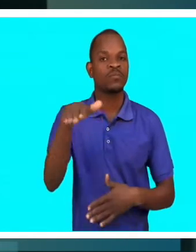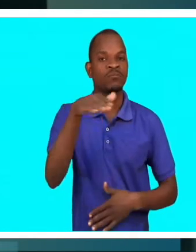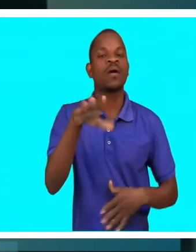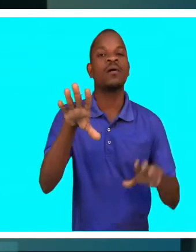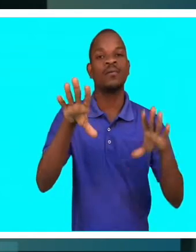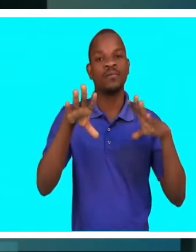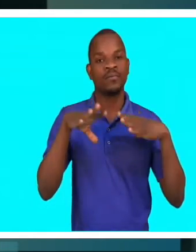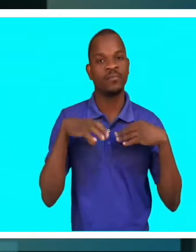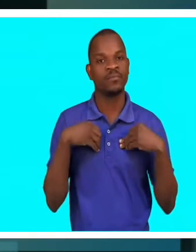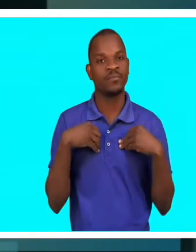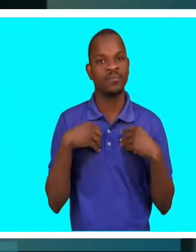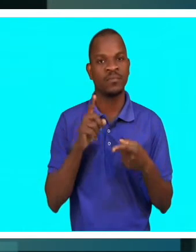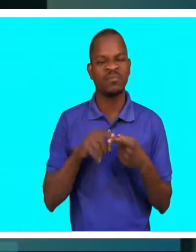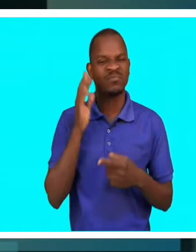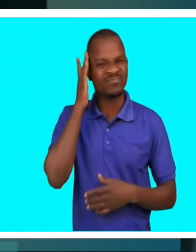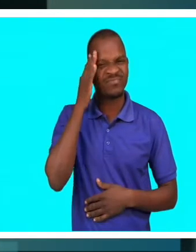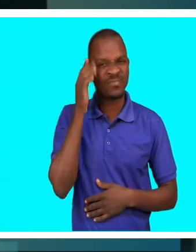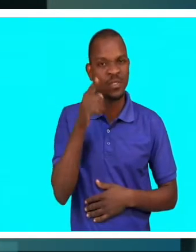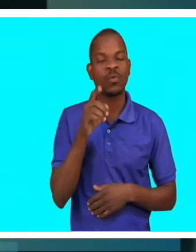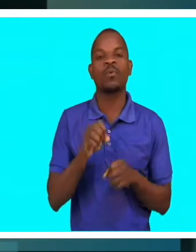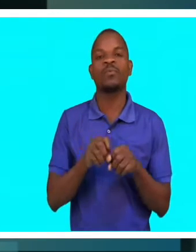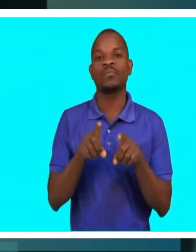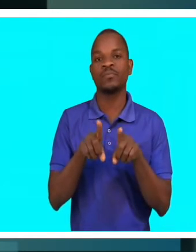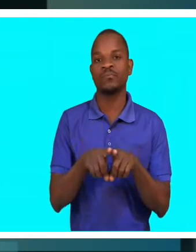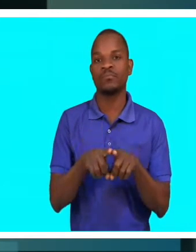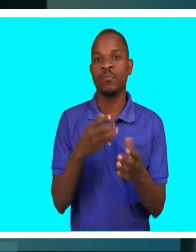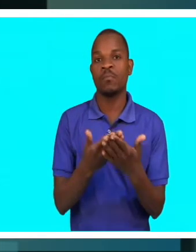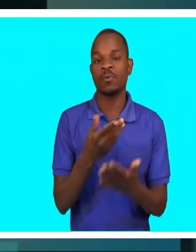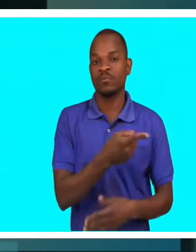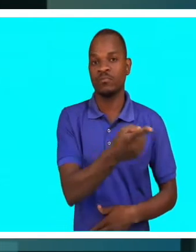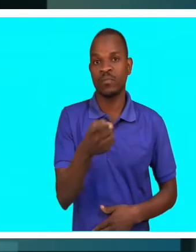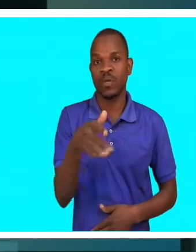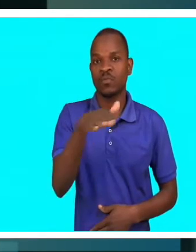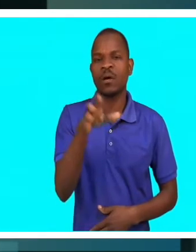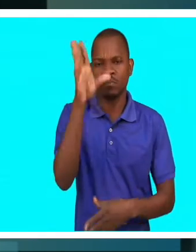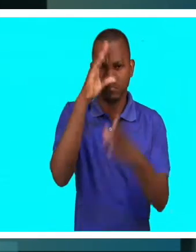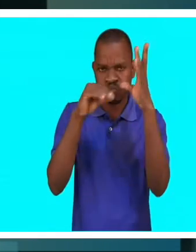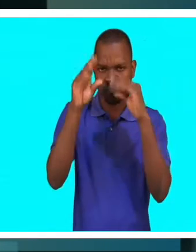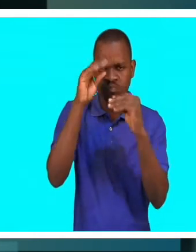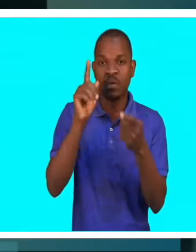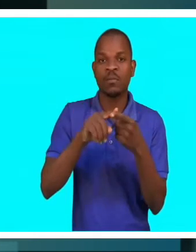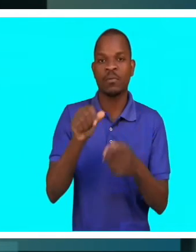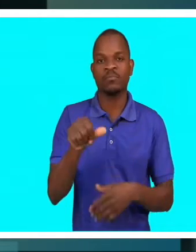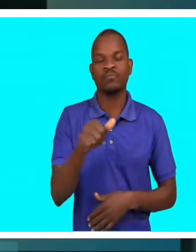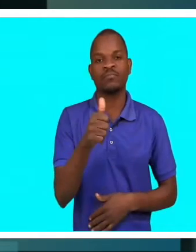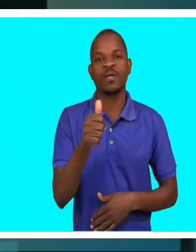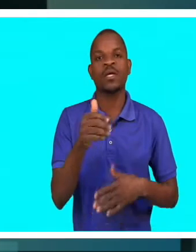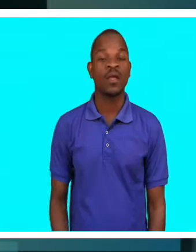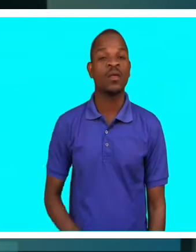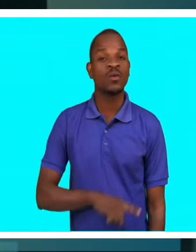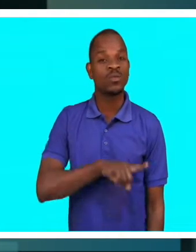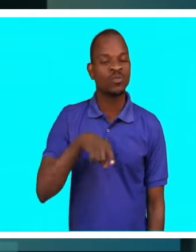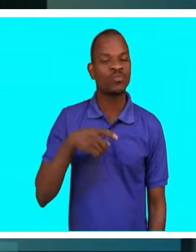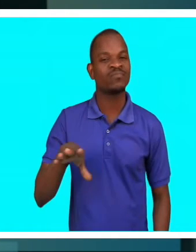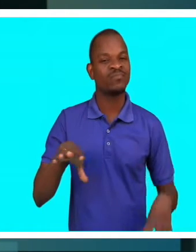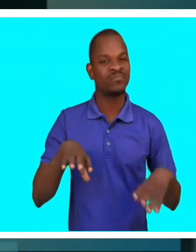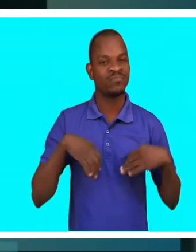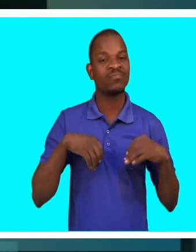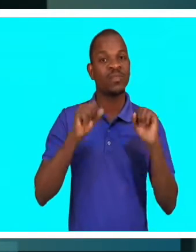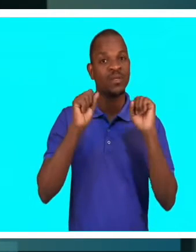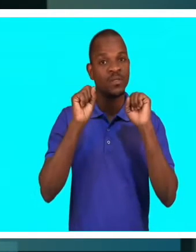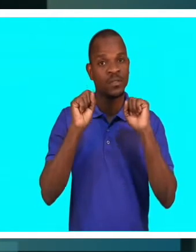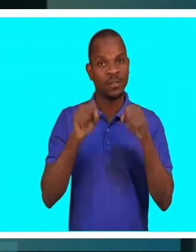olhamos isto como sendo uma oportunidade para que eles tenham mais conhecimento e possam fazer melhor para a própria saúde. Acreditamos